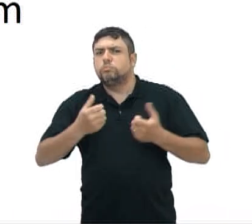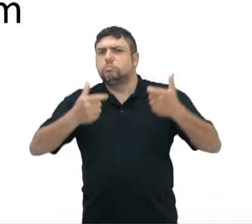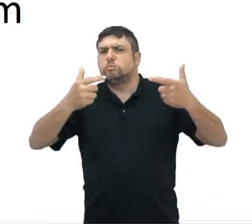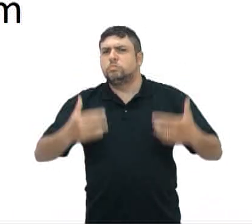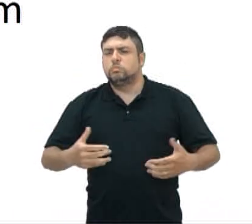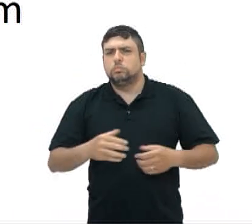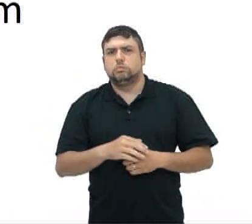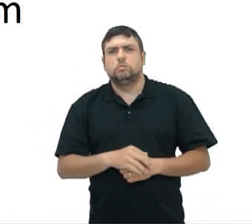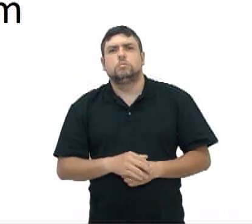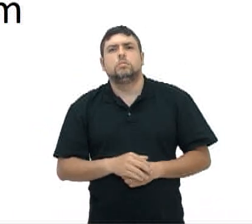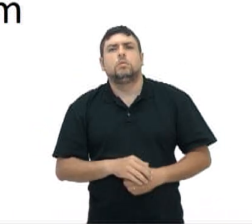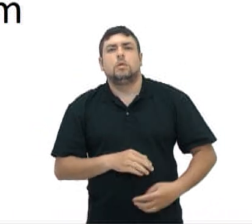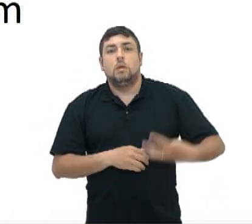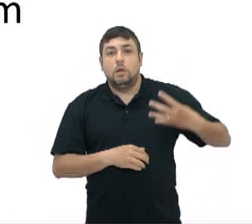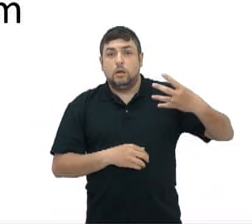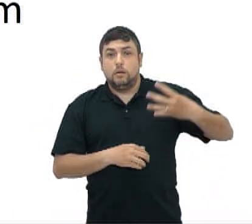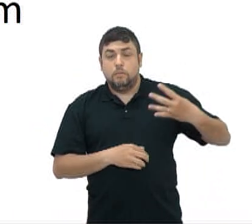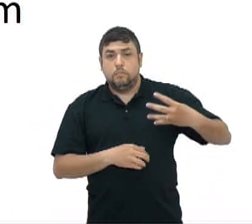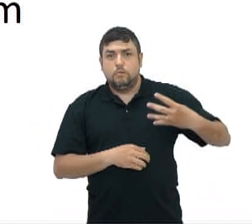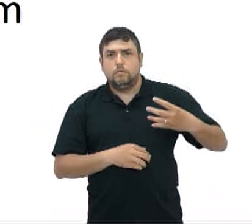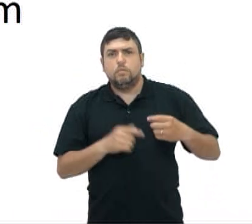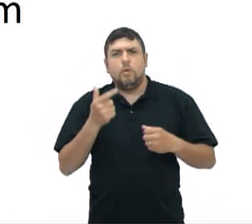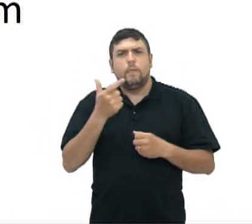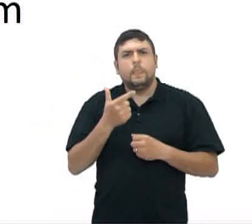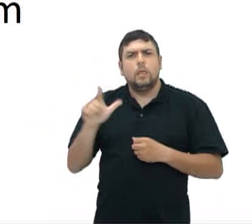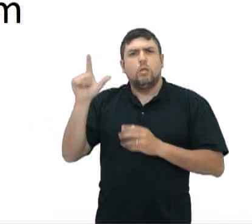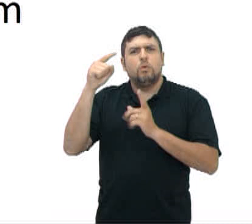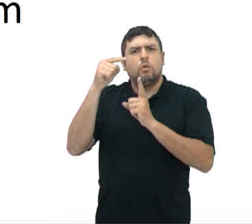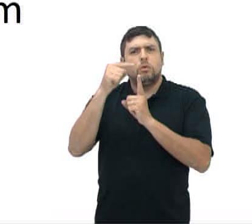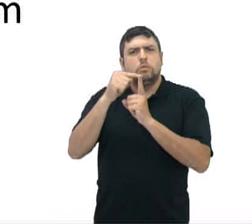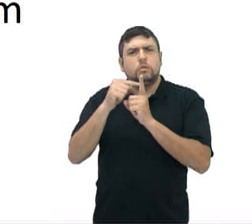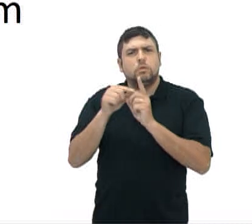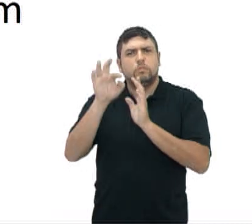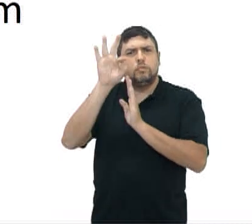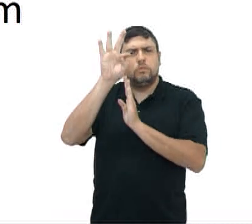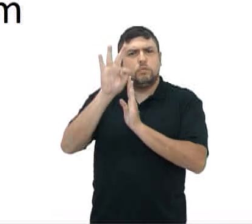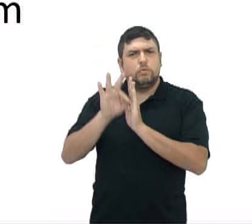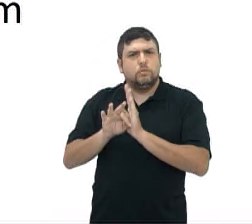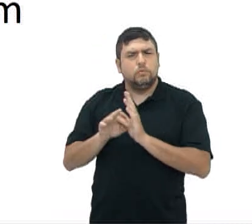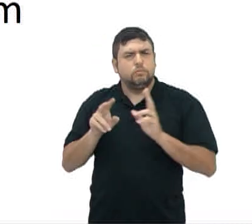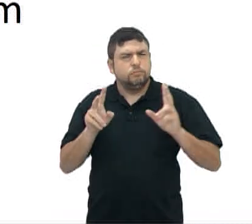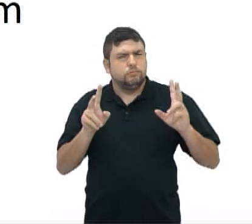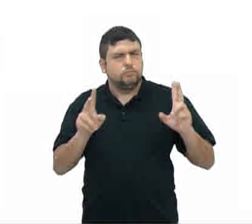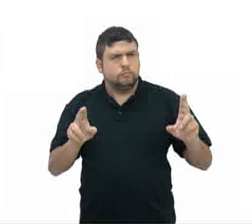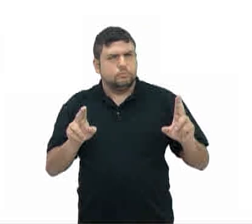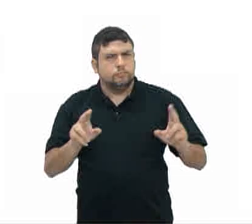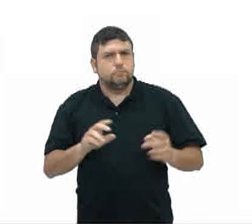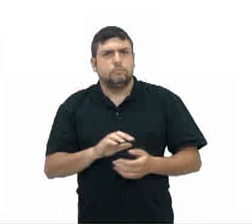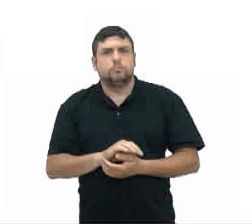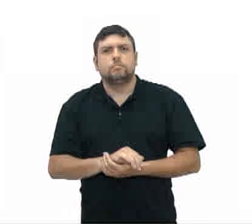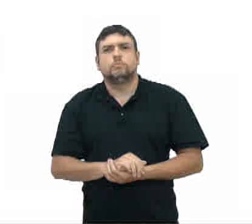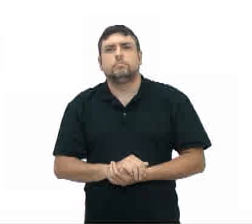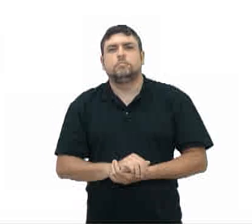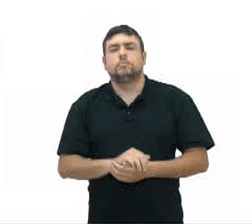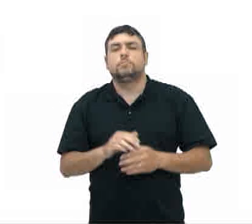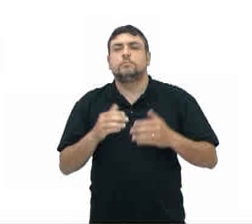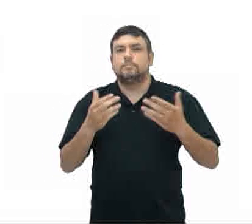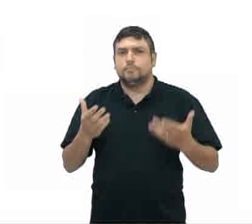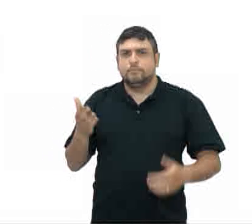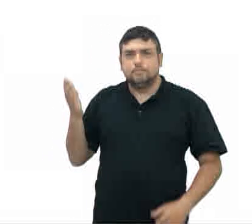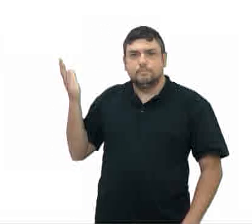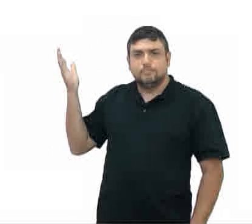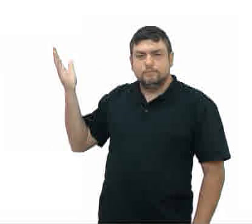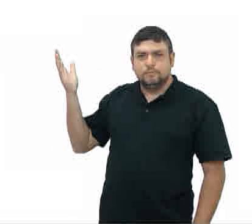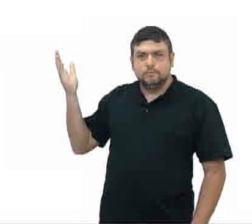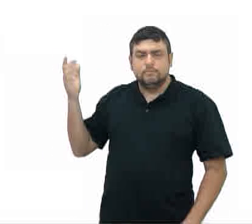4, quais os outros tipos de textos que podem apresentar uma estrutura semelhante. Então está aí, vou